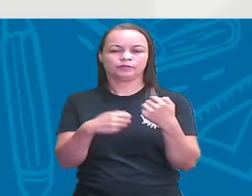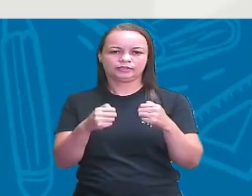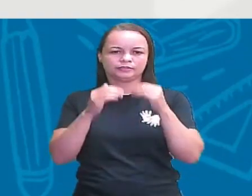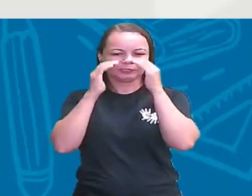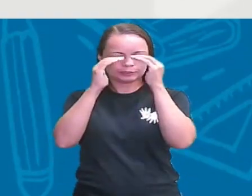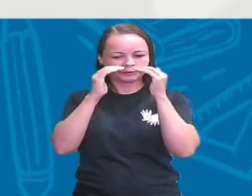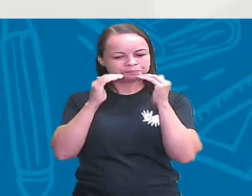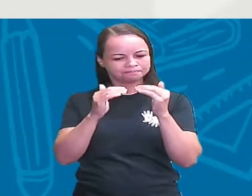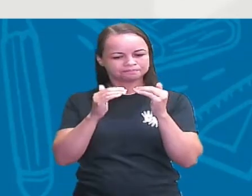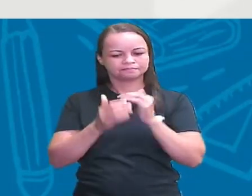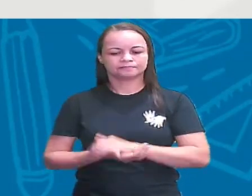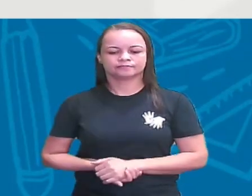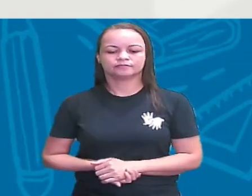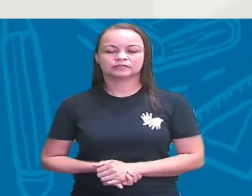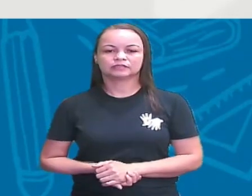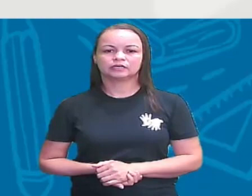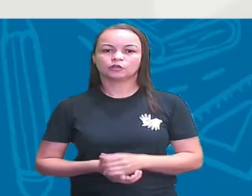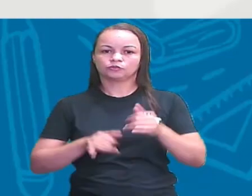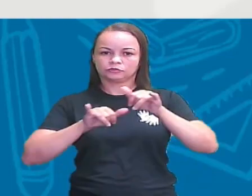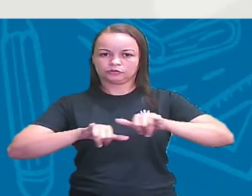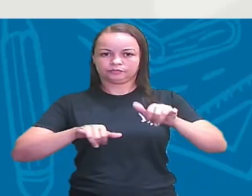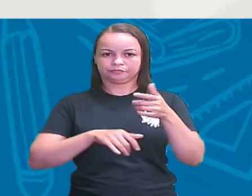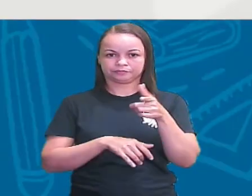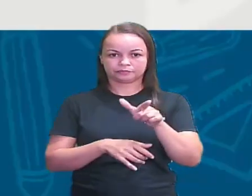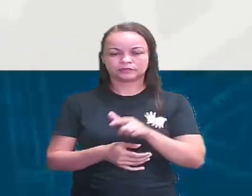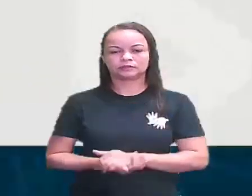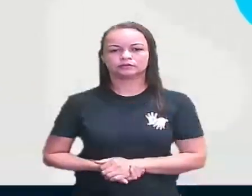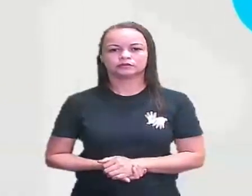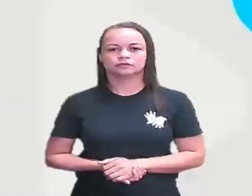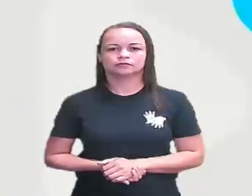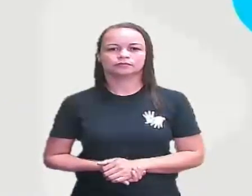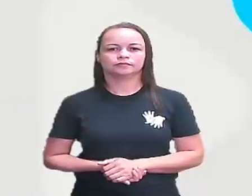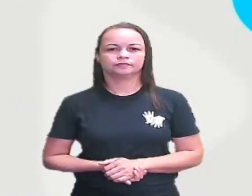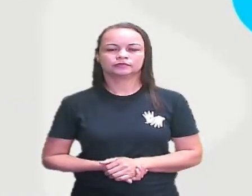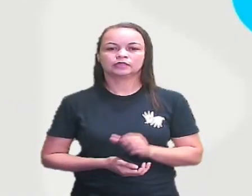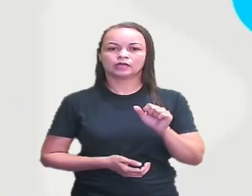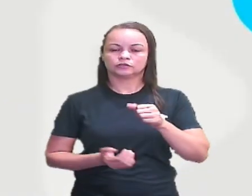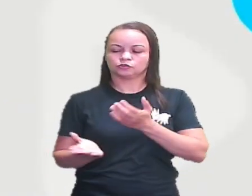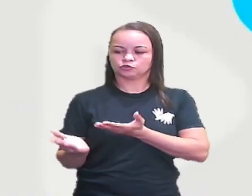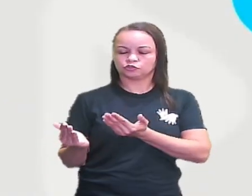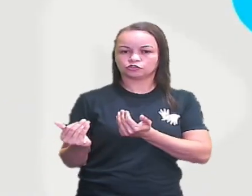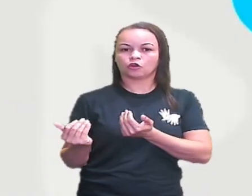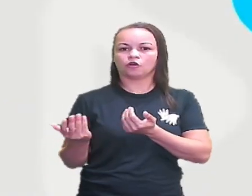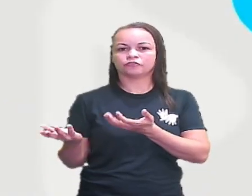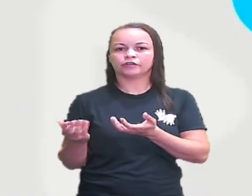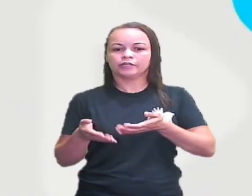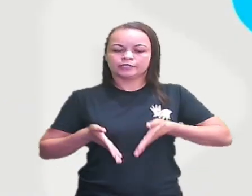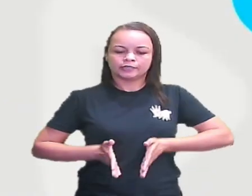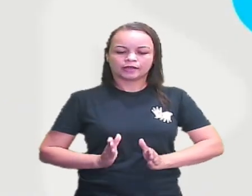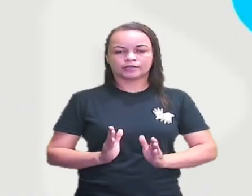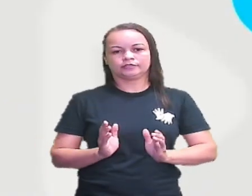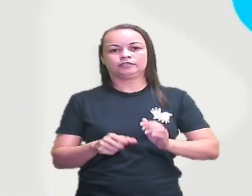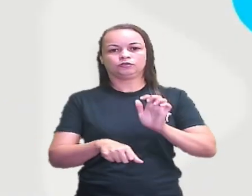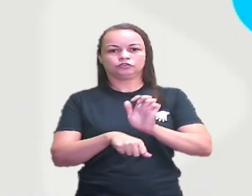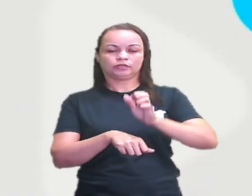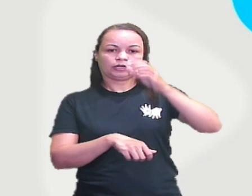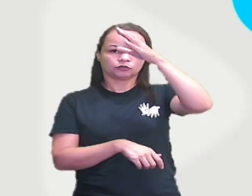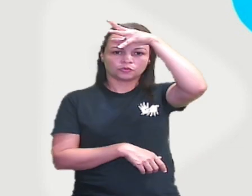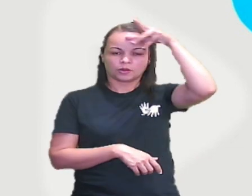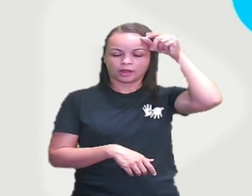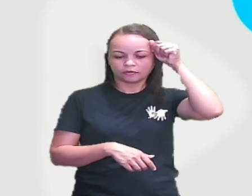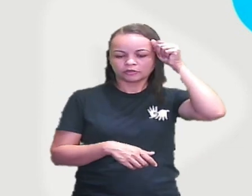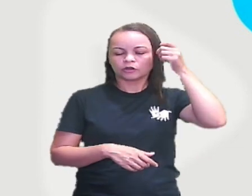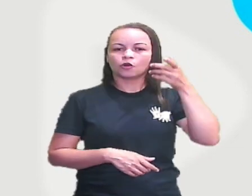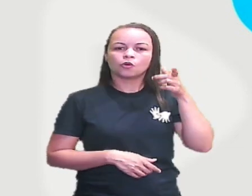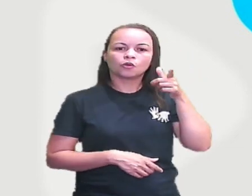Então, quero trazer aqui mais uma informação que diz assim, olha, assim, um jovem nascido no Acre, ele conseguirá comunicar-se com uma senhora que